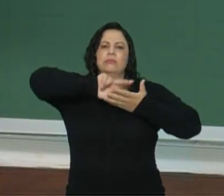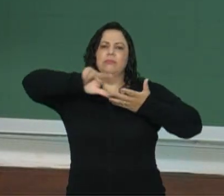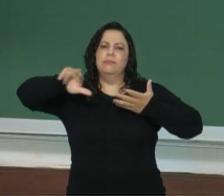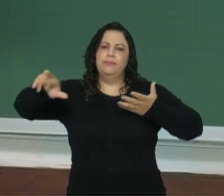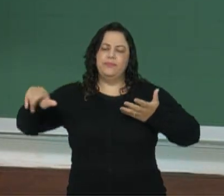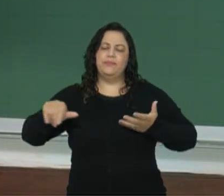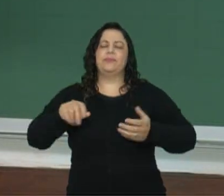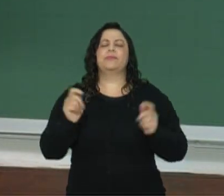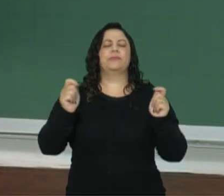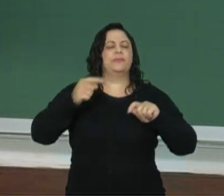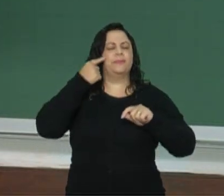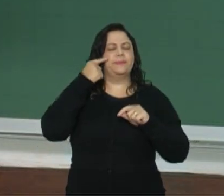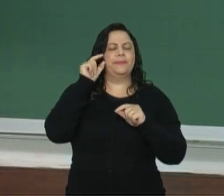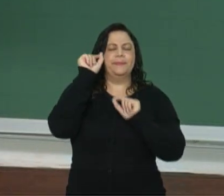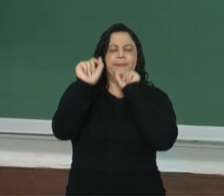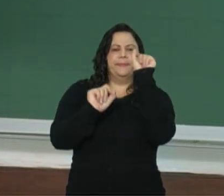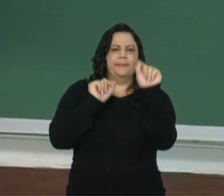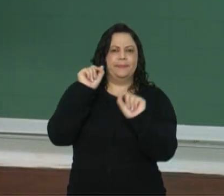referentes a essa reflexão.